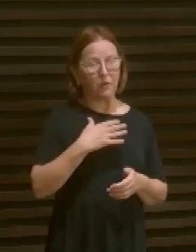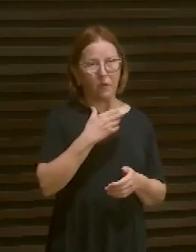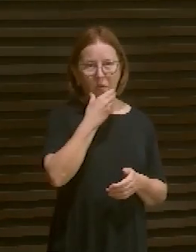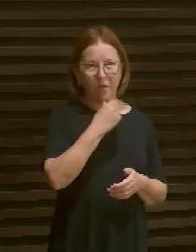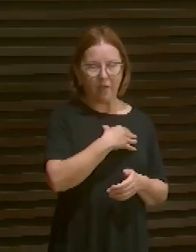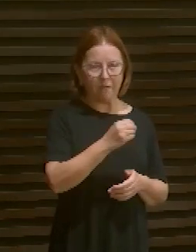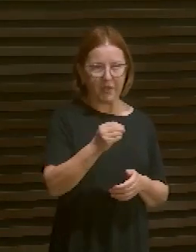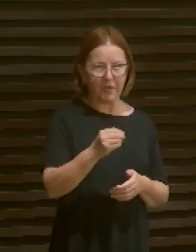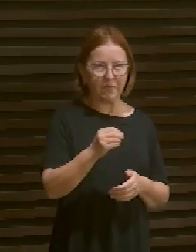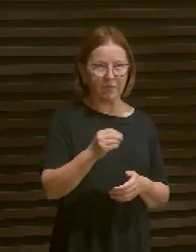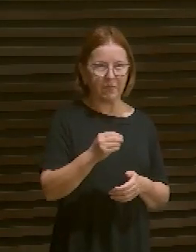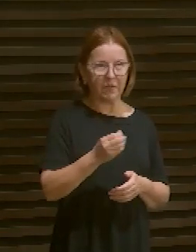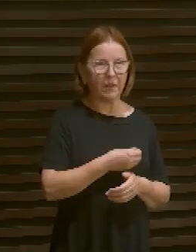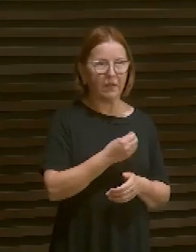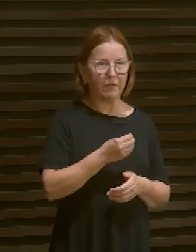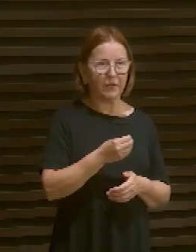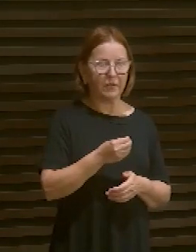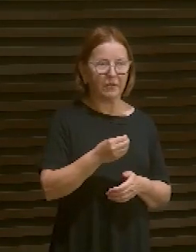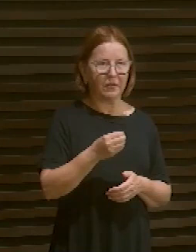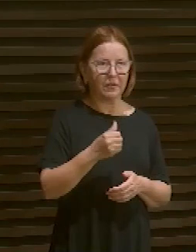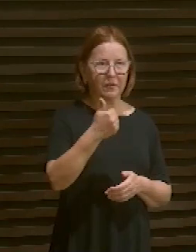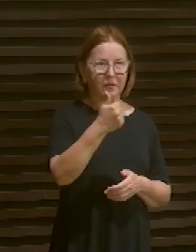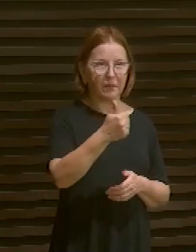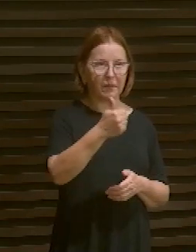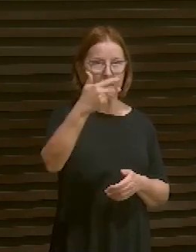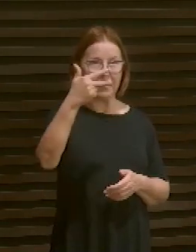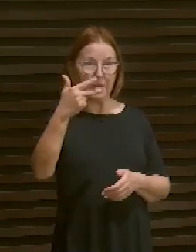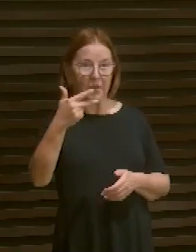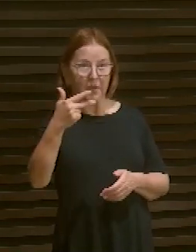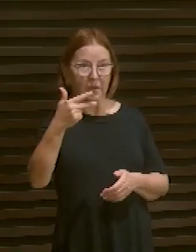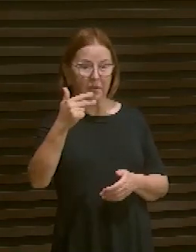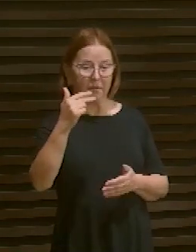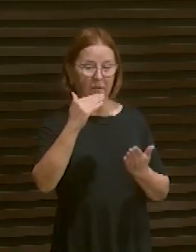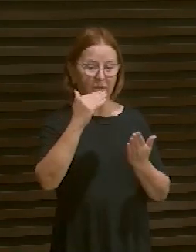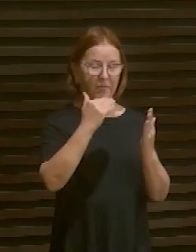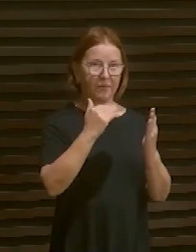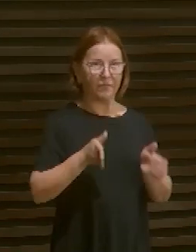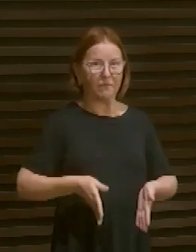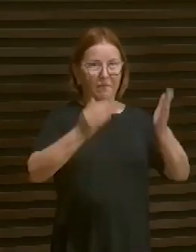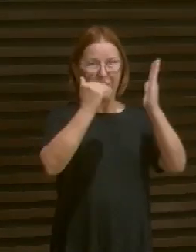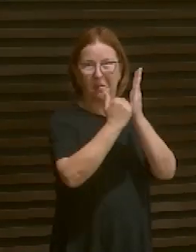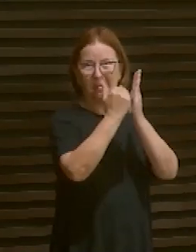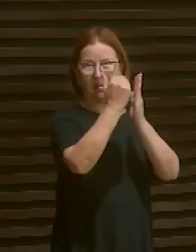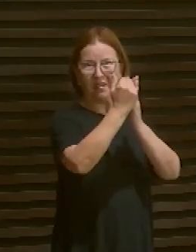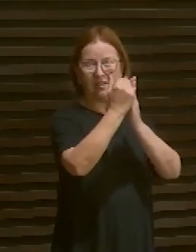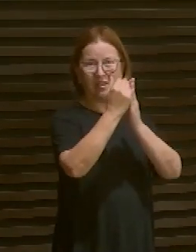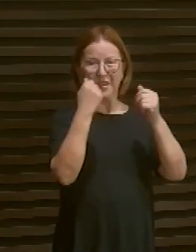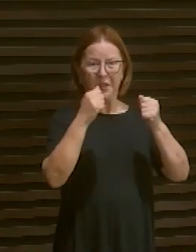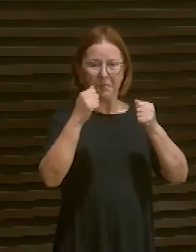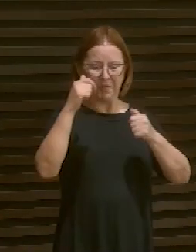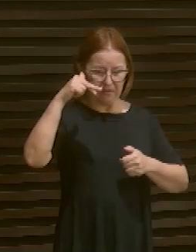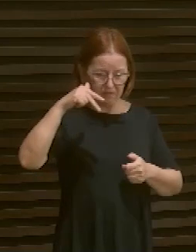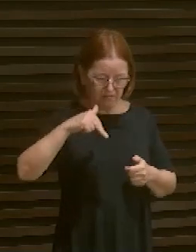teve que subir e descer com menina no colo, a pé. E tinha que buscar água, porque não